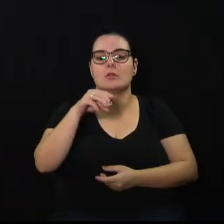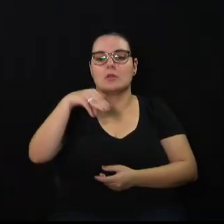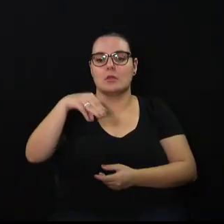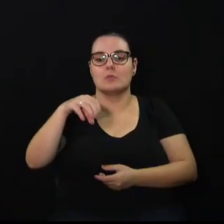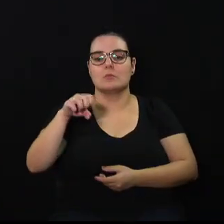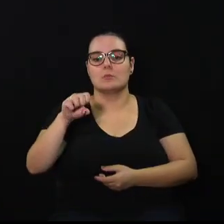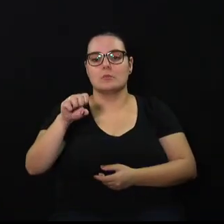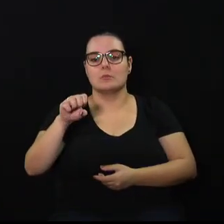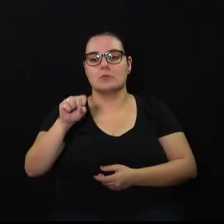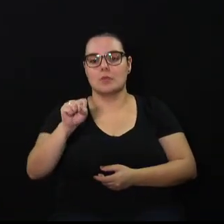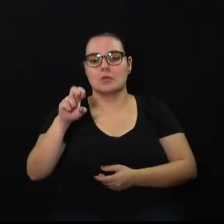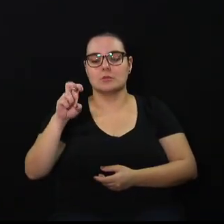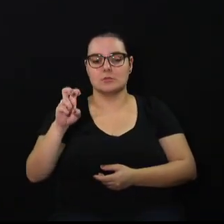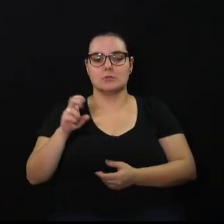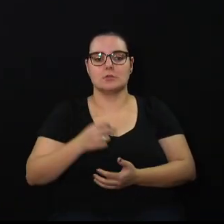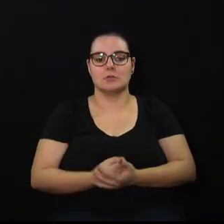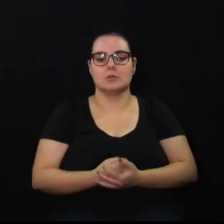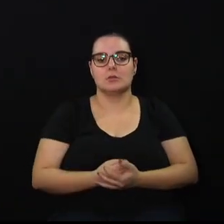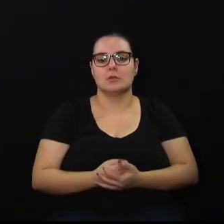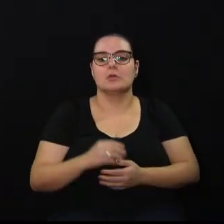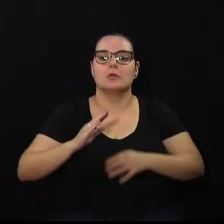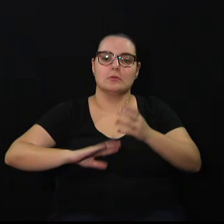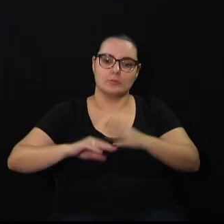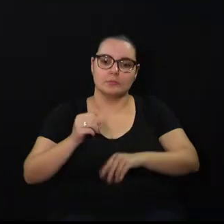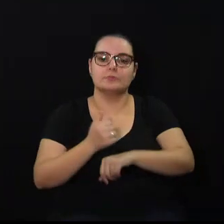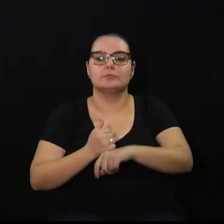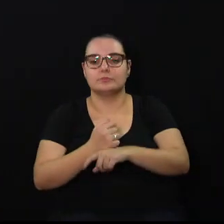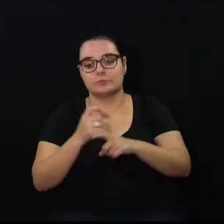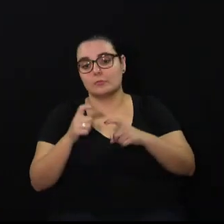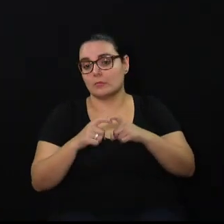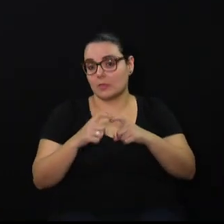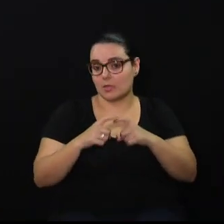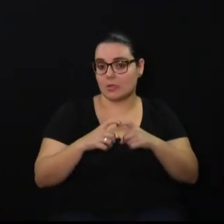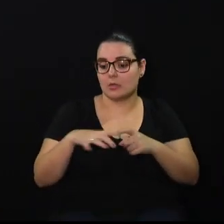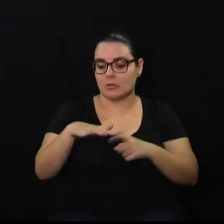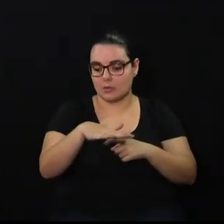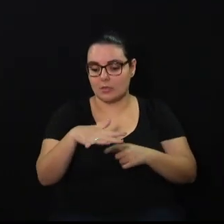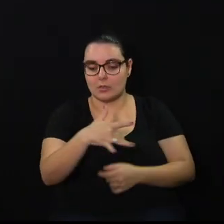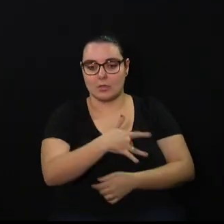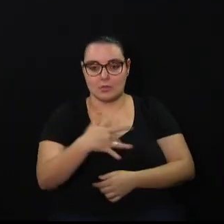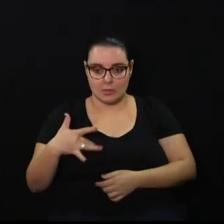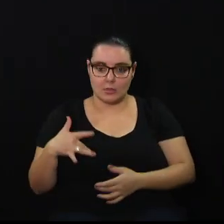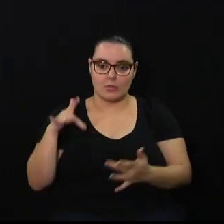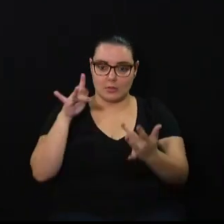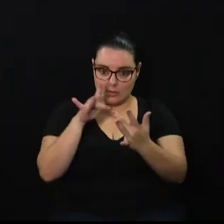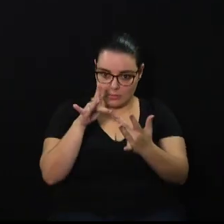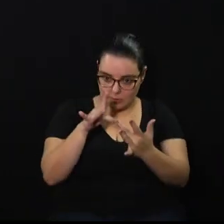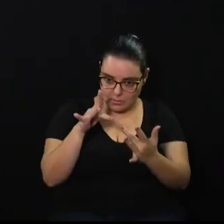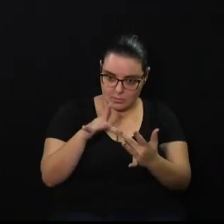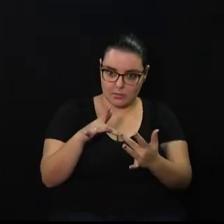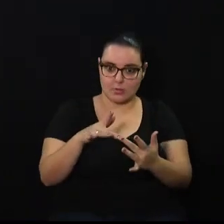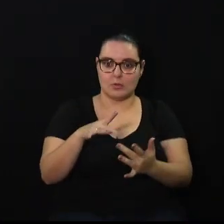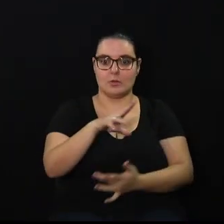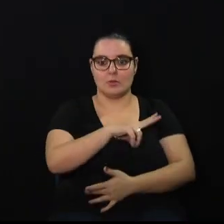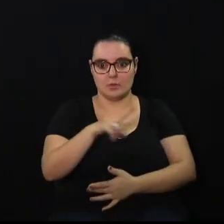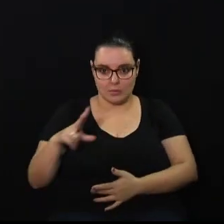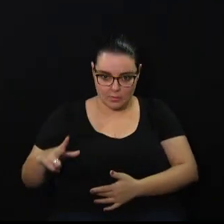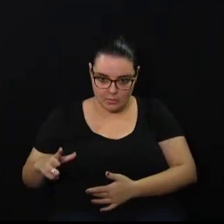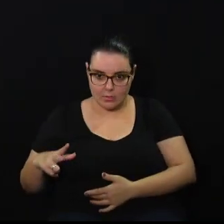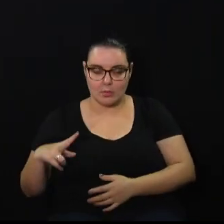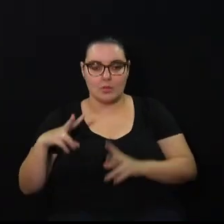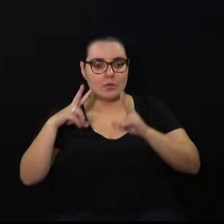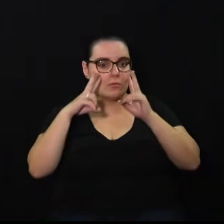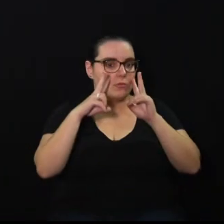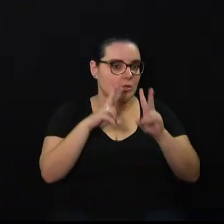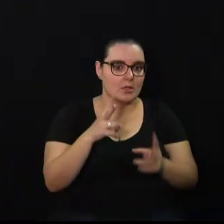quem tá na área médica ou não médico mas quem tá na área da saúde em contato com esses pacientes via muito